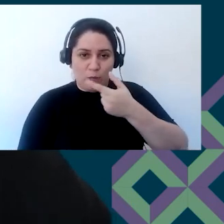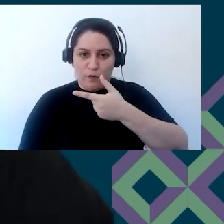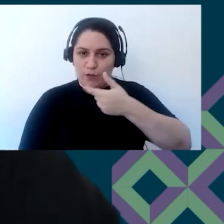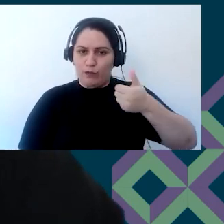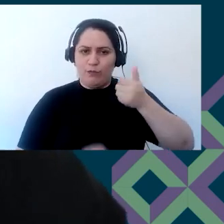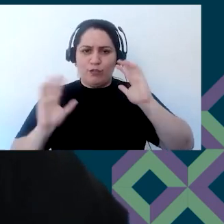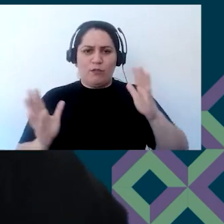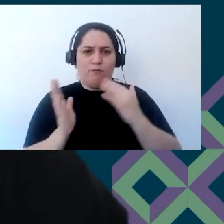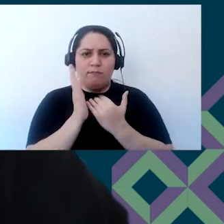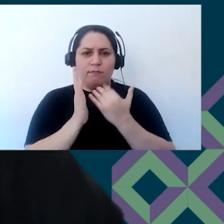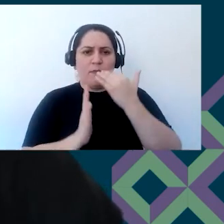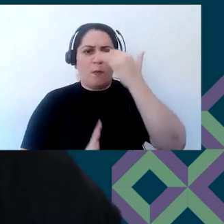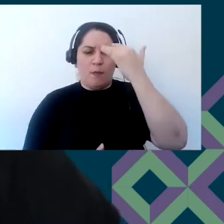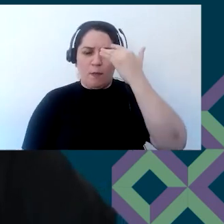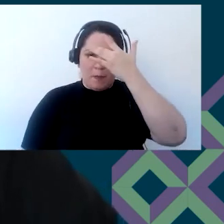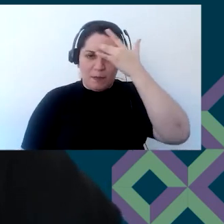de